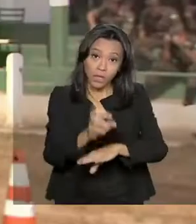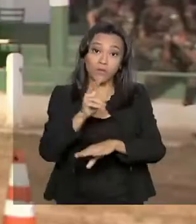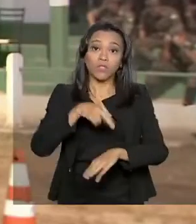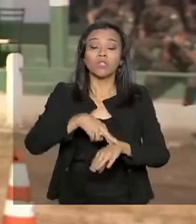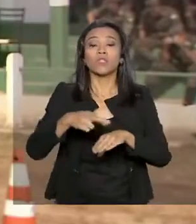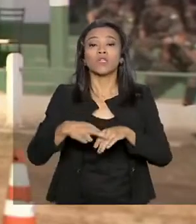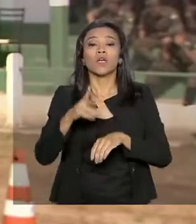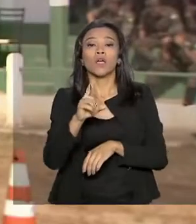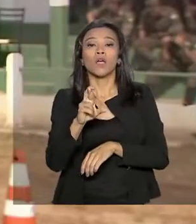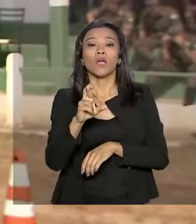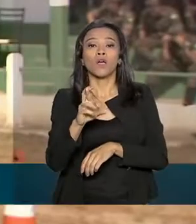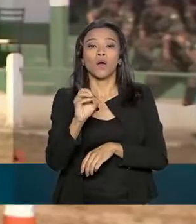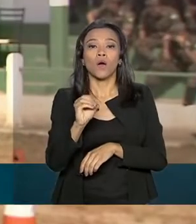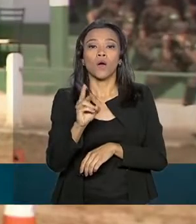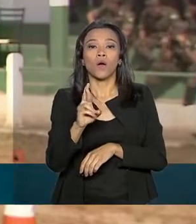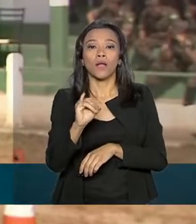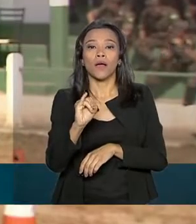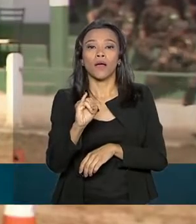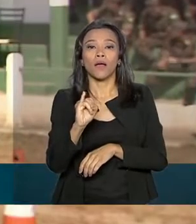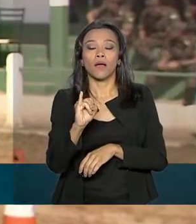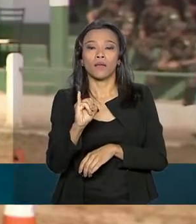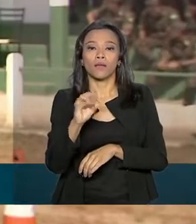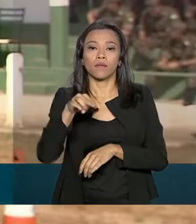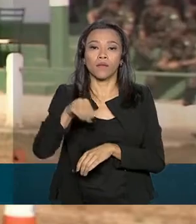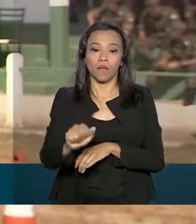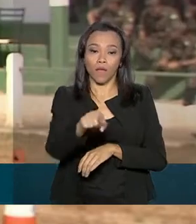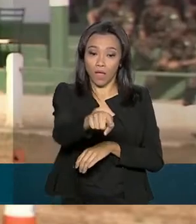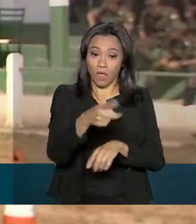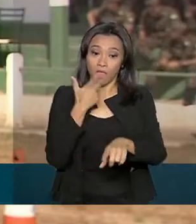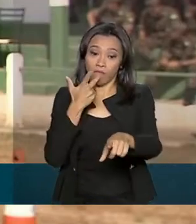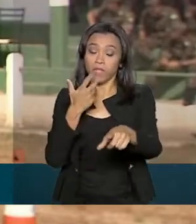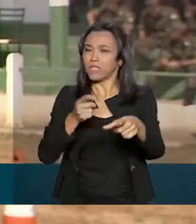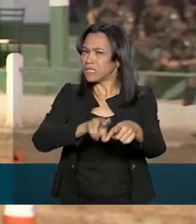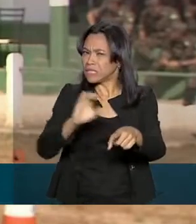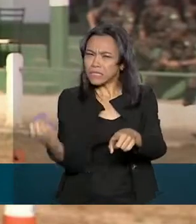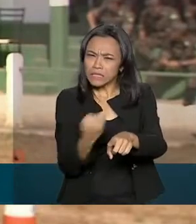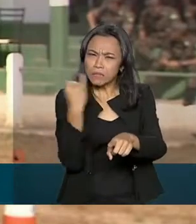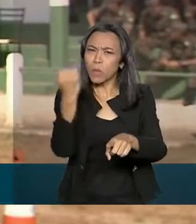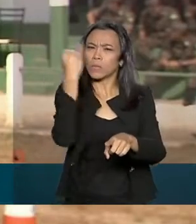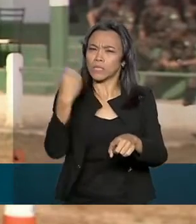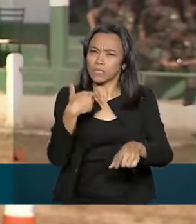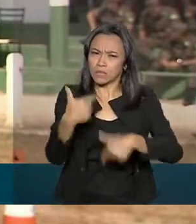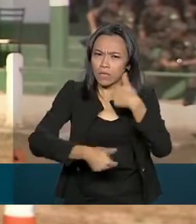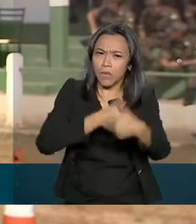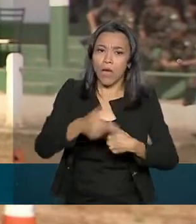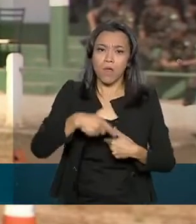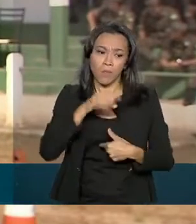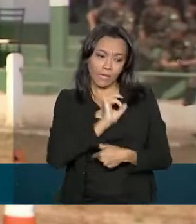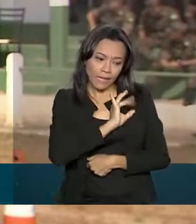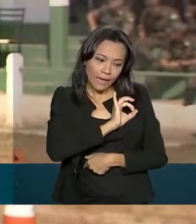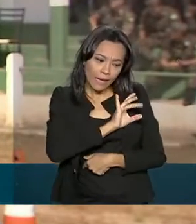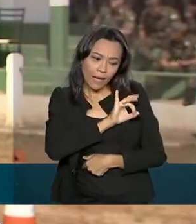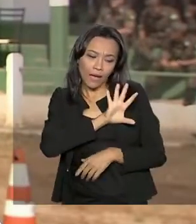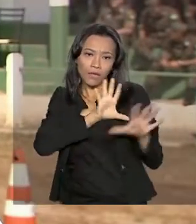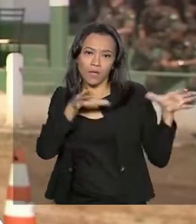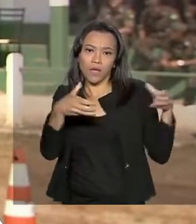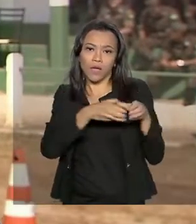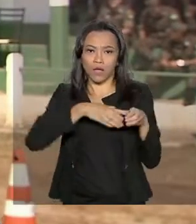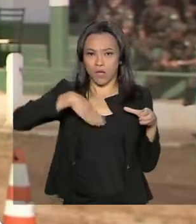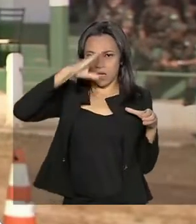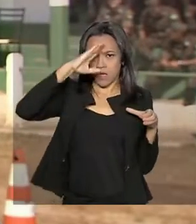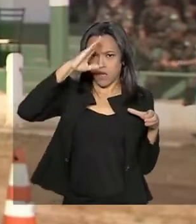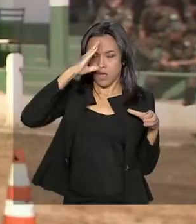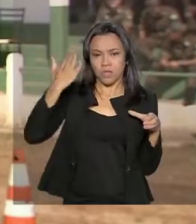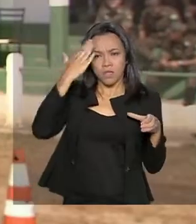Esse treinamento aqui está sendo fundamental realmente para que cada militar aperfeiçoe alguns procedimentos e